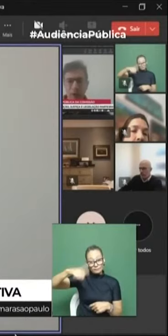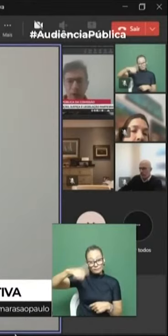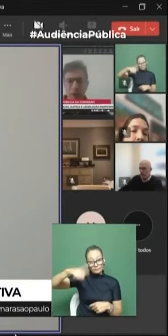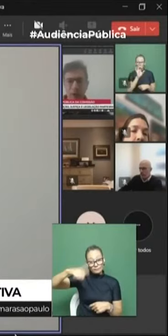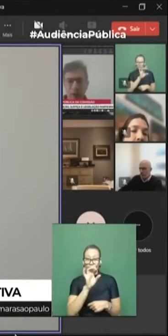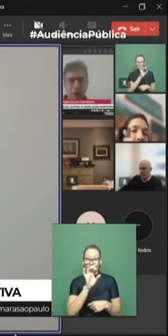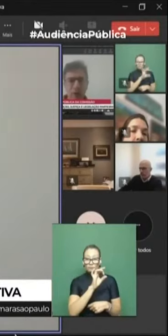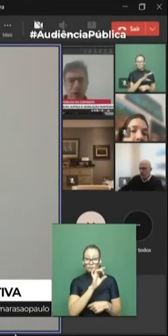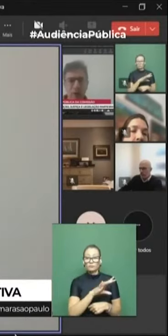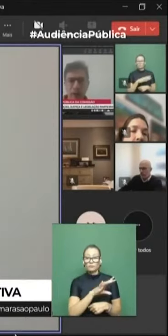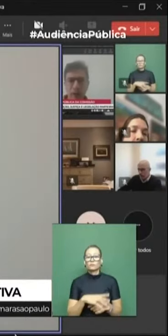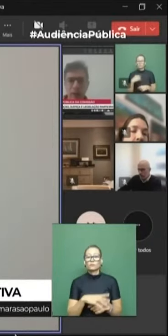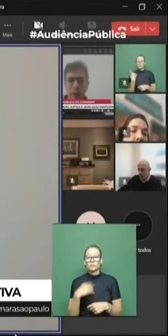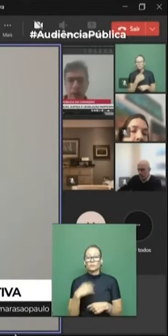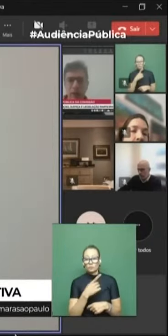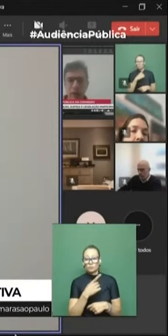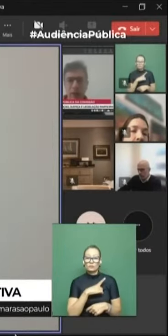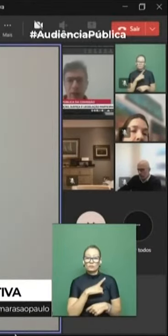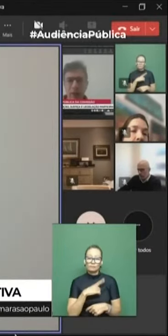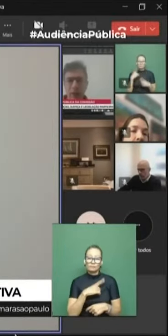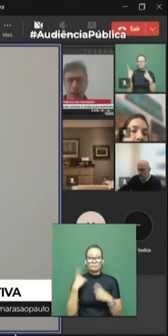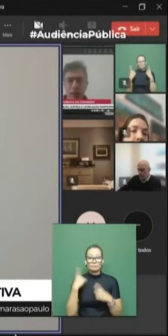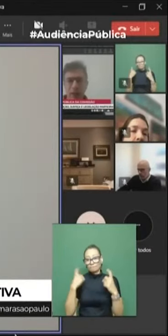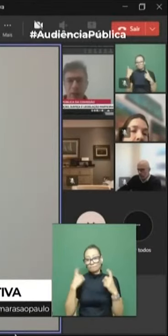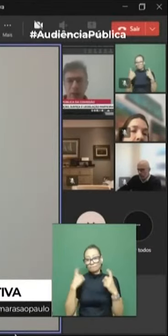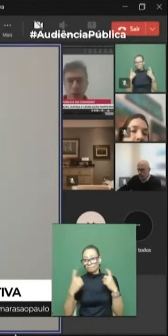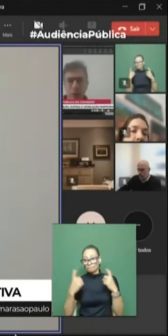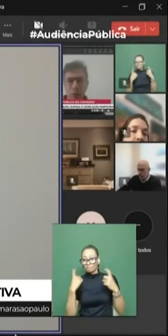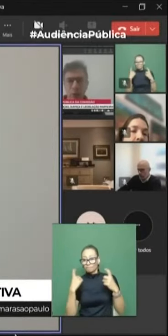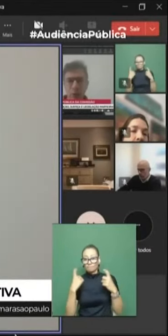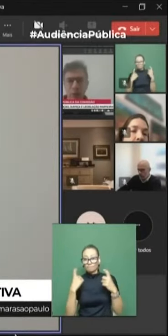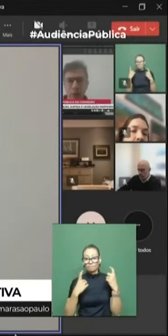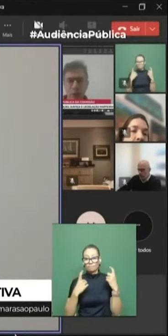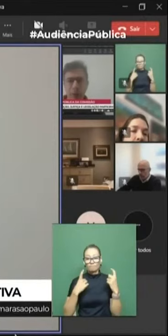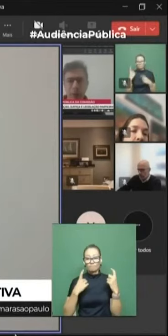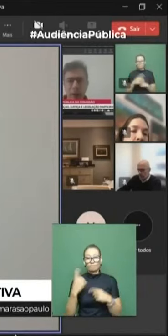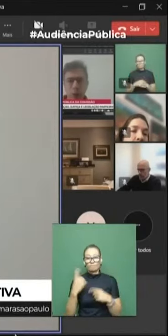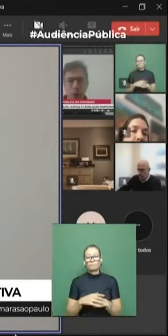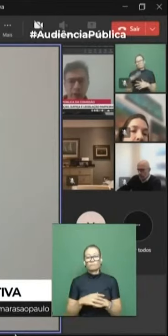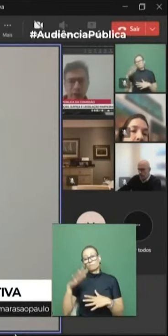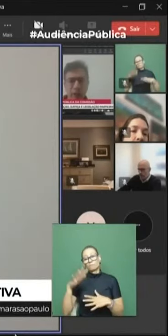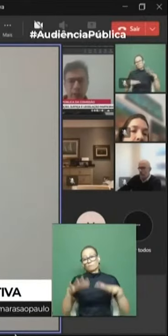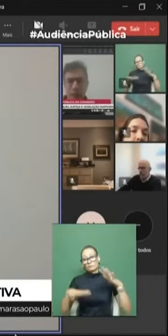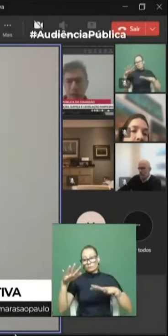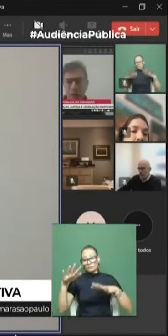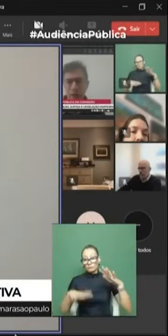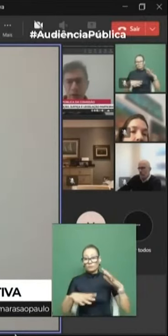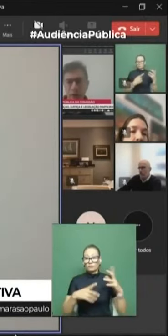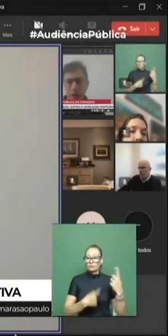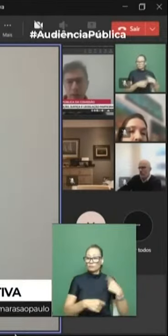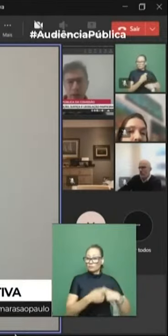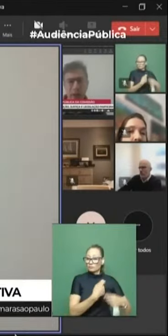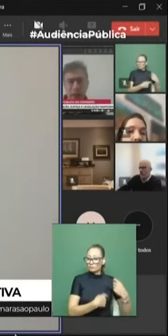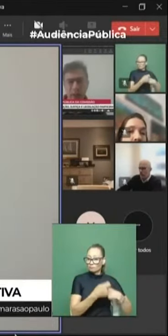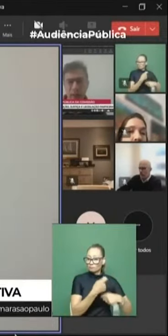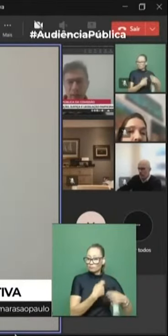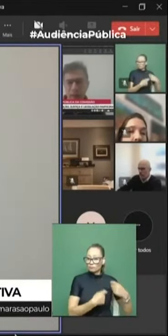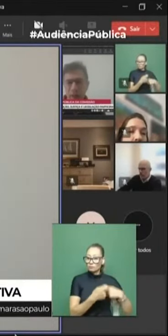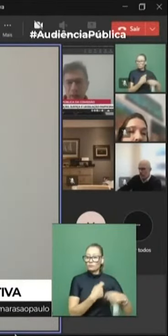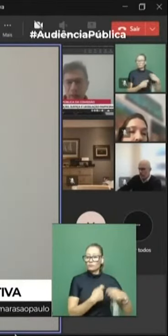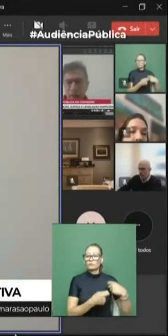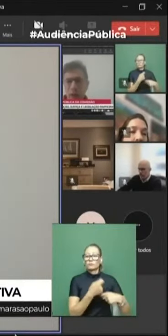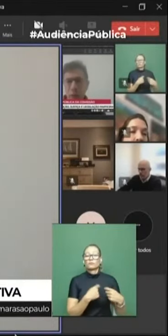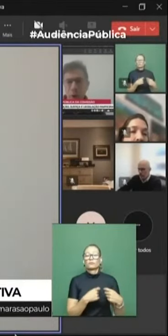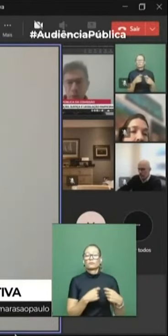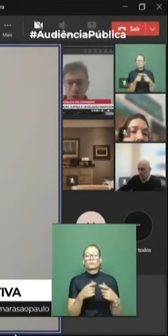nós temos um certo receio de que isso, dependendo de como isso for administrado, que gere